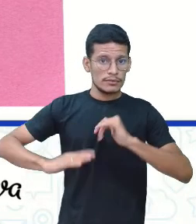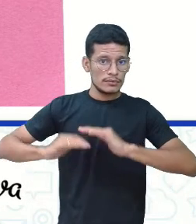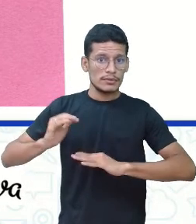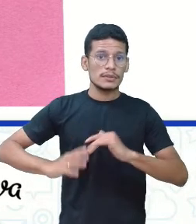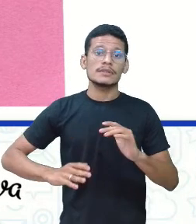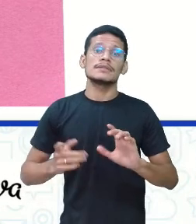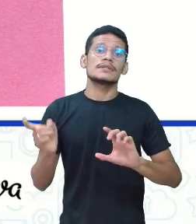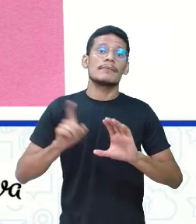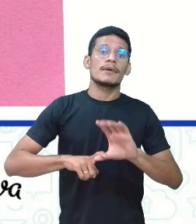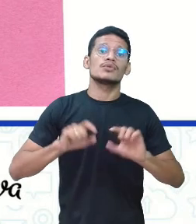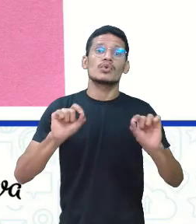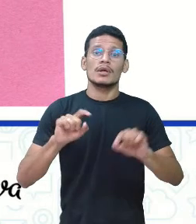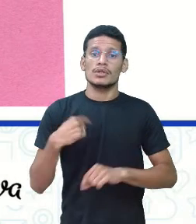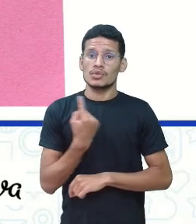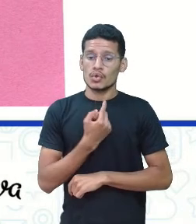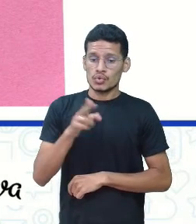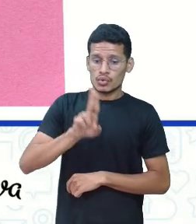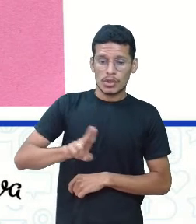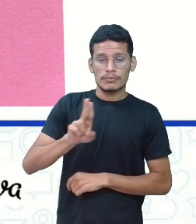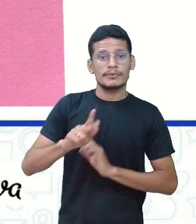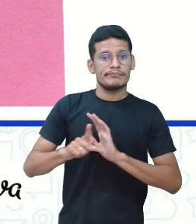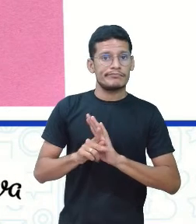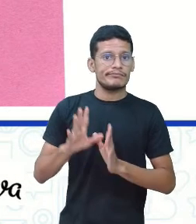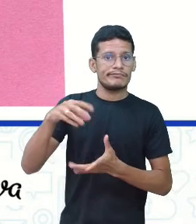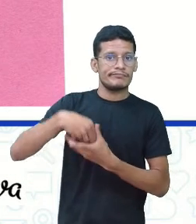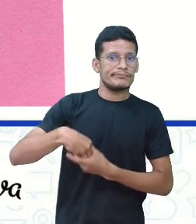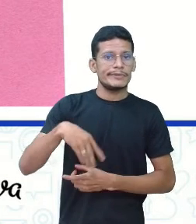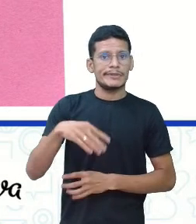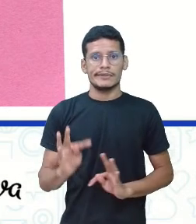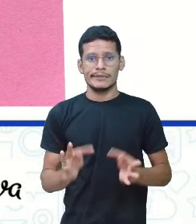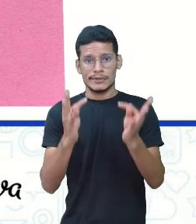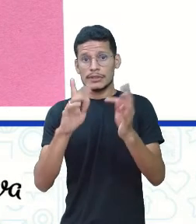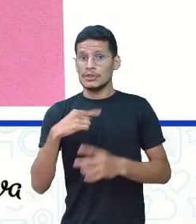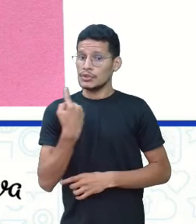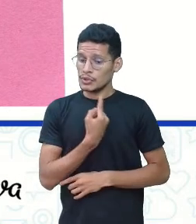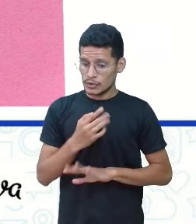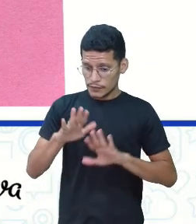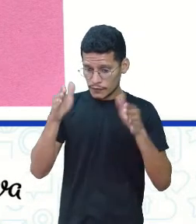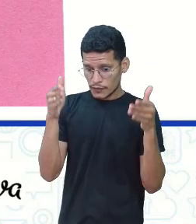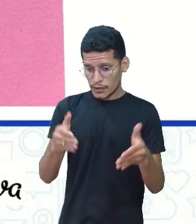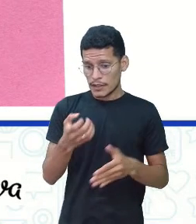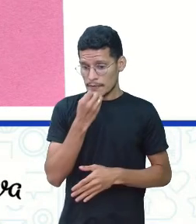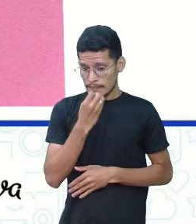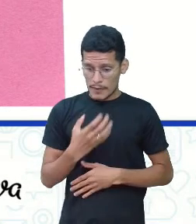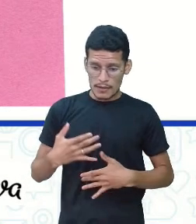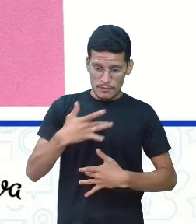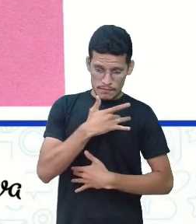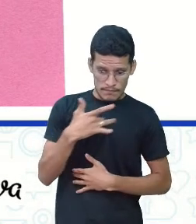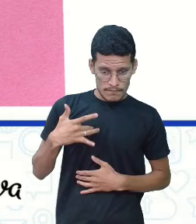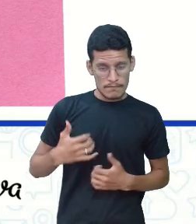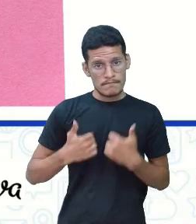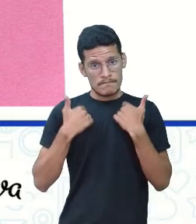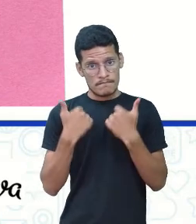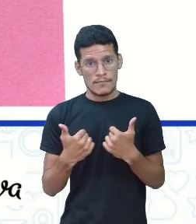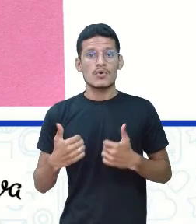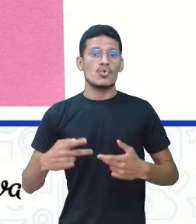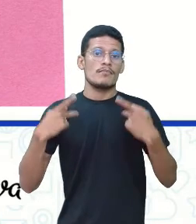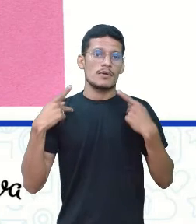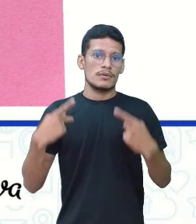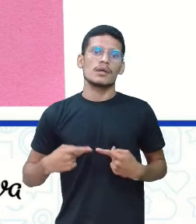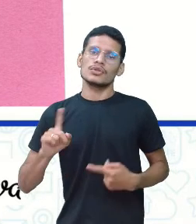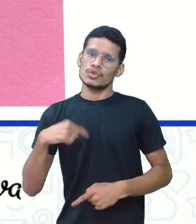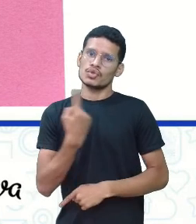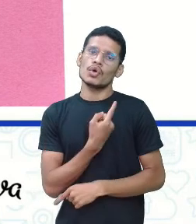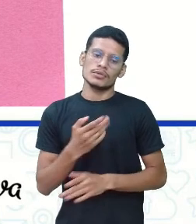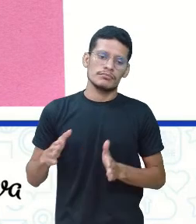depende do uso que damos à tecnologia. E enquanto visarmos o bem-estar da humanidade, estaremos no caminho certo.